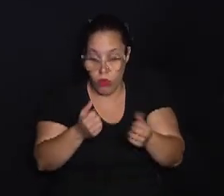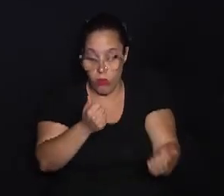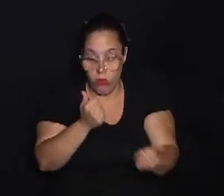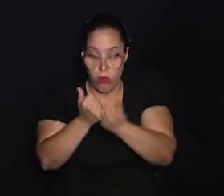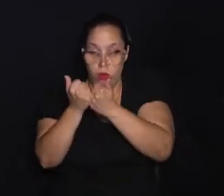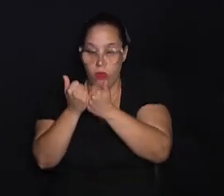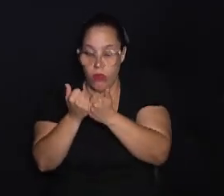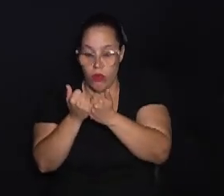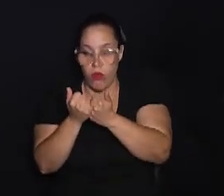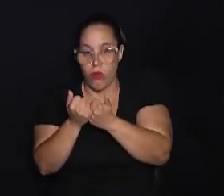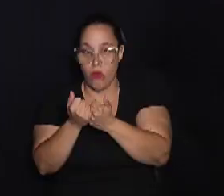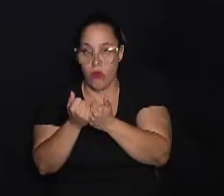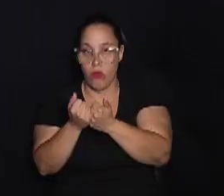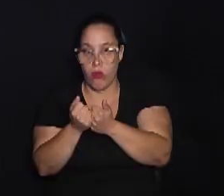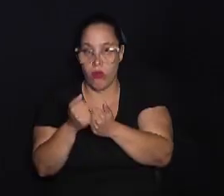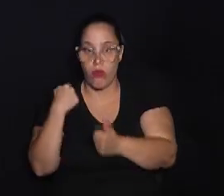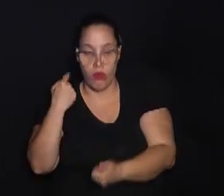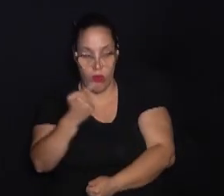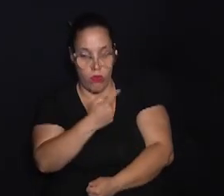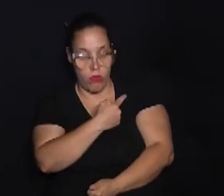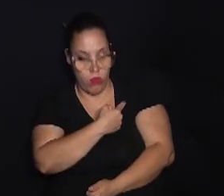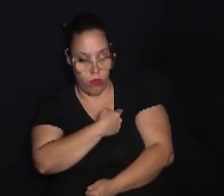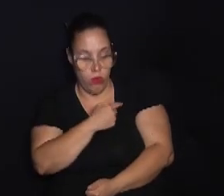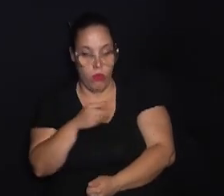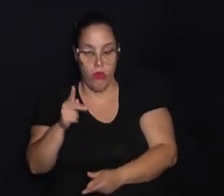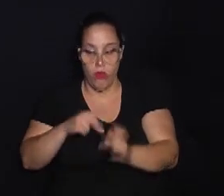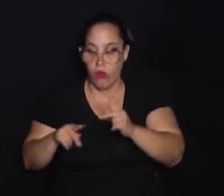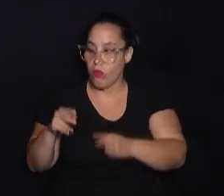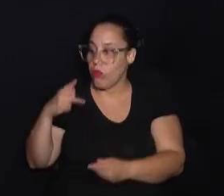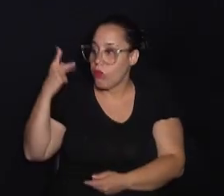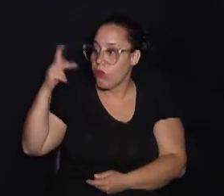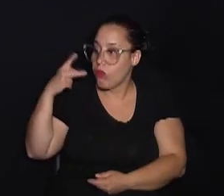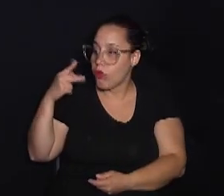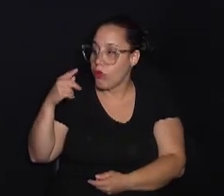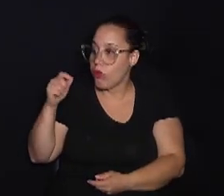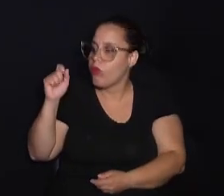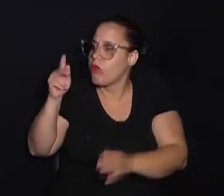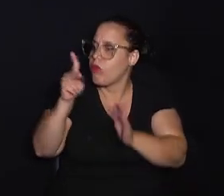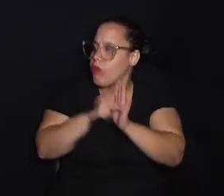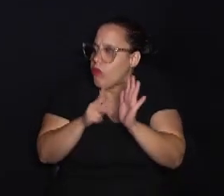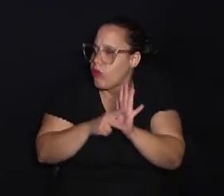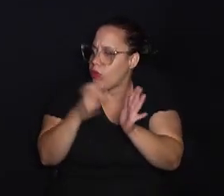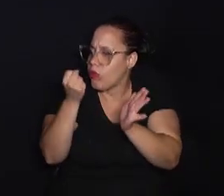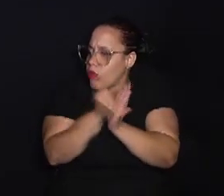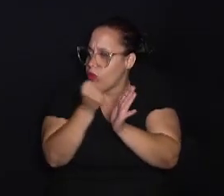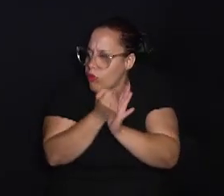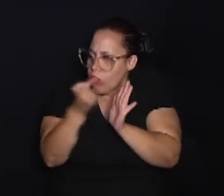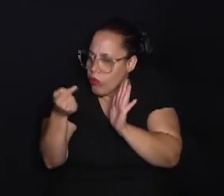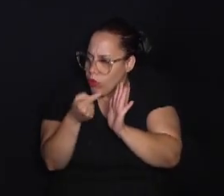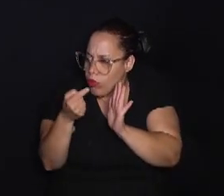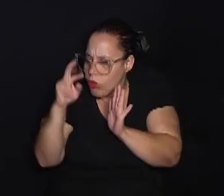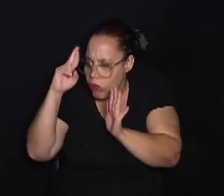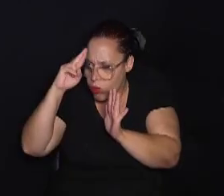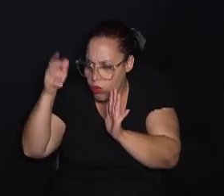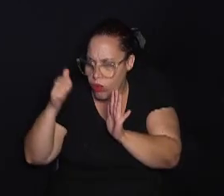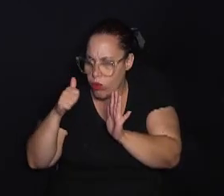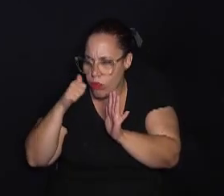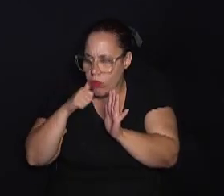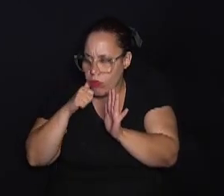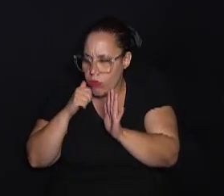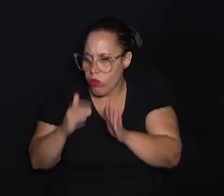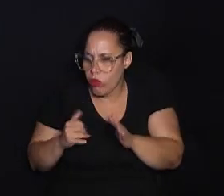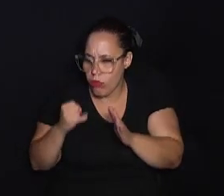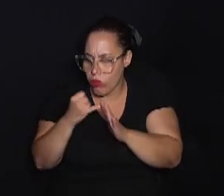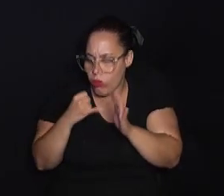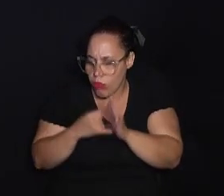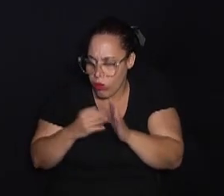também de qualidade para a nossa população. E, vereadora, sobre um projeto que foi protocolado pela senhora, eu quero saber sobre o projeto que institui o